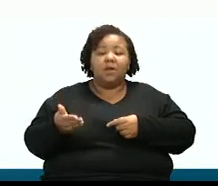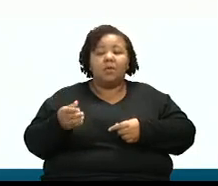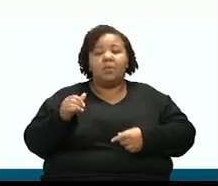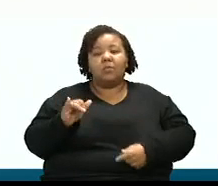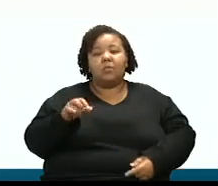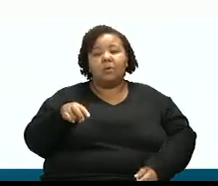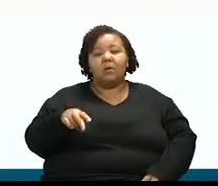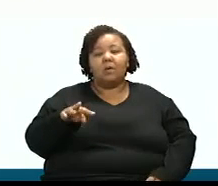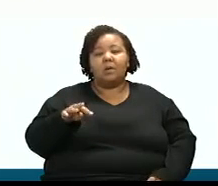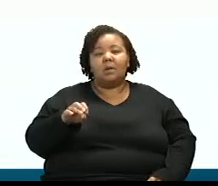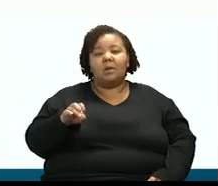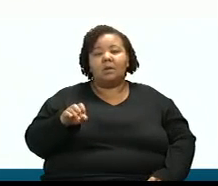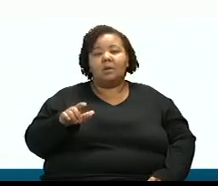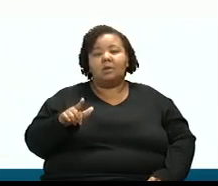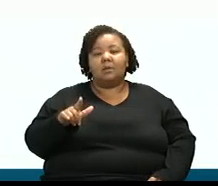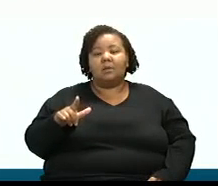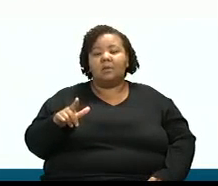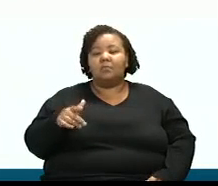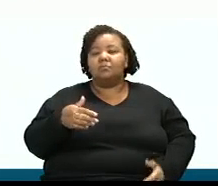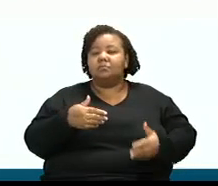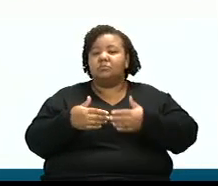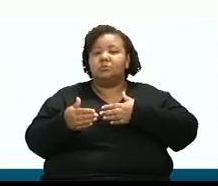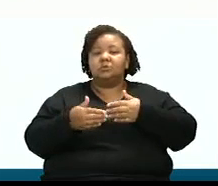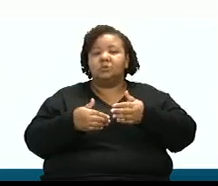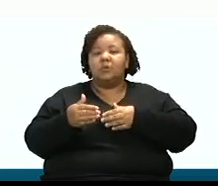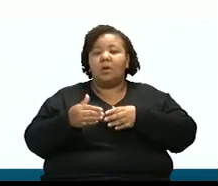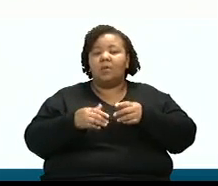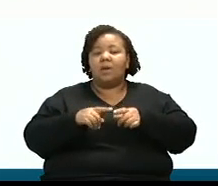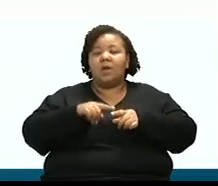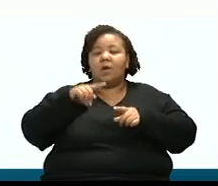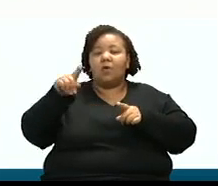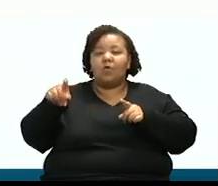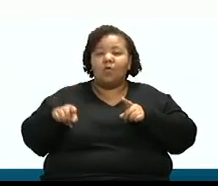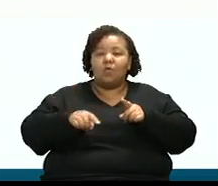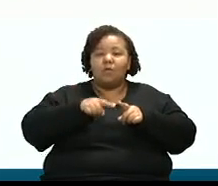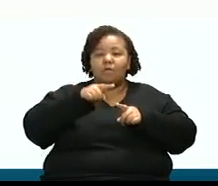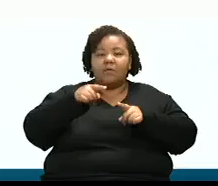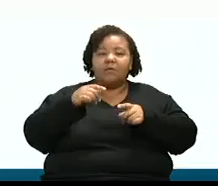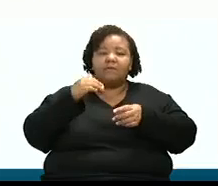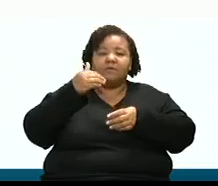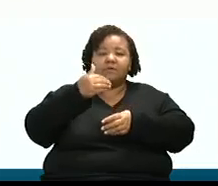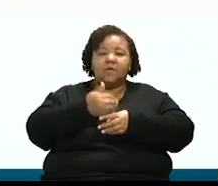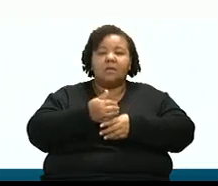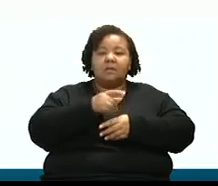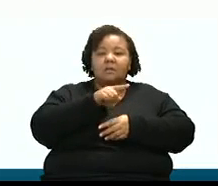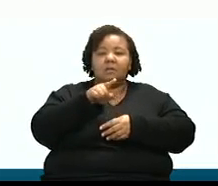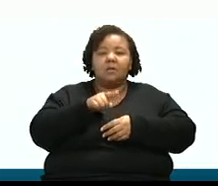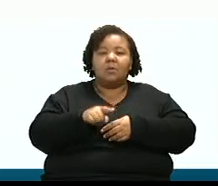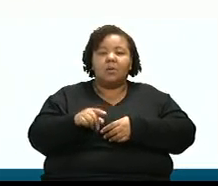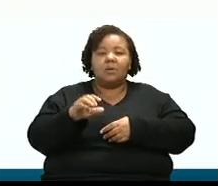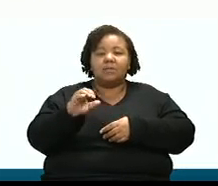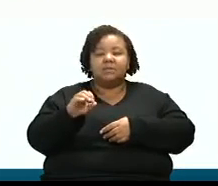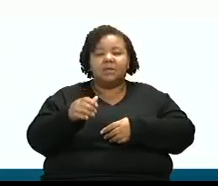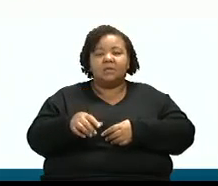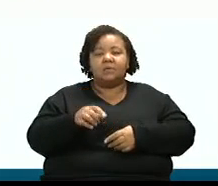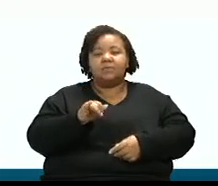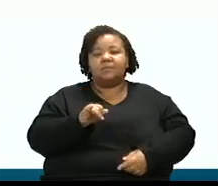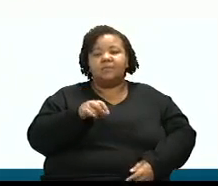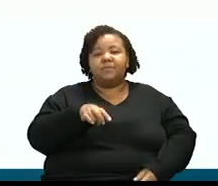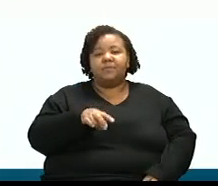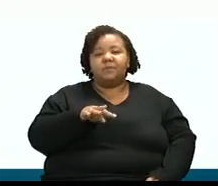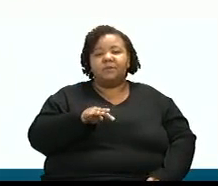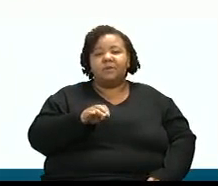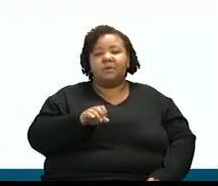sobre qualquer curva fechada C vai ser igual a zero. E, além disso, a integral de linha do campo